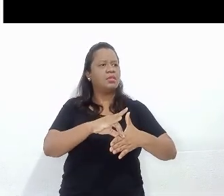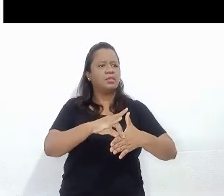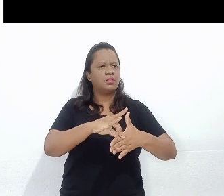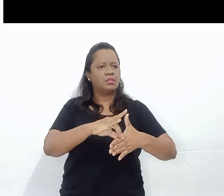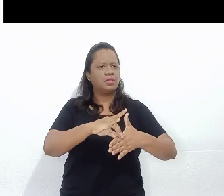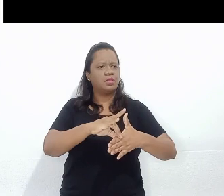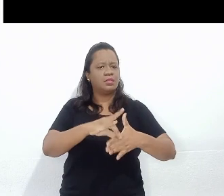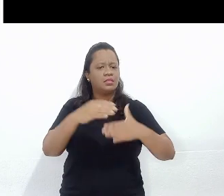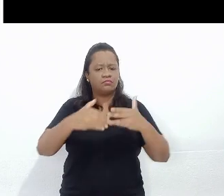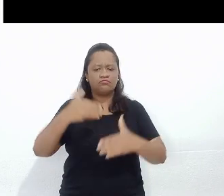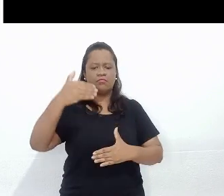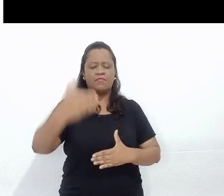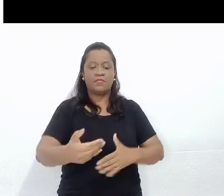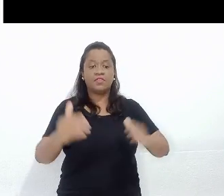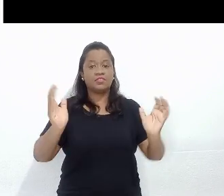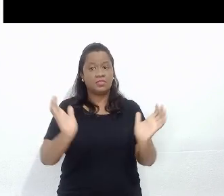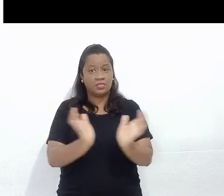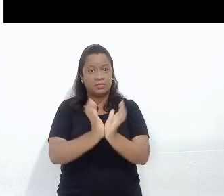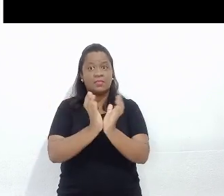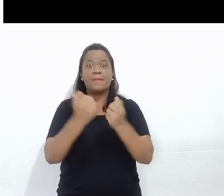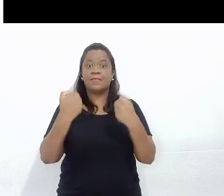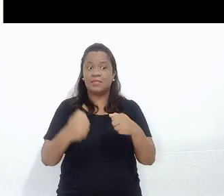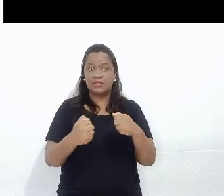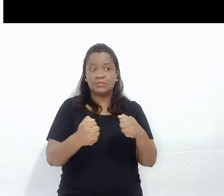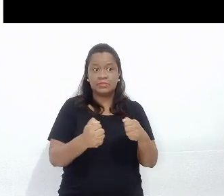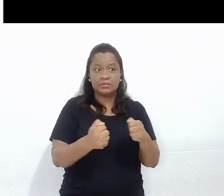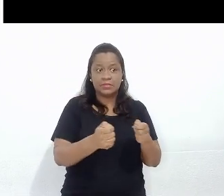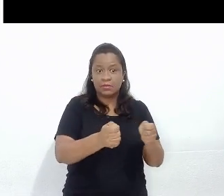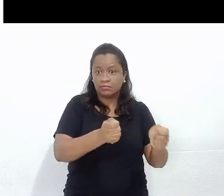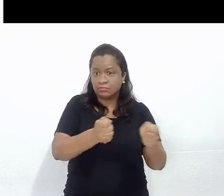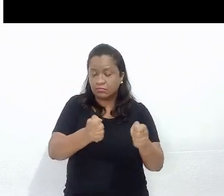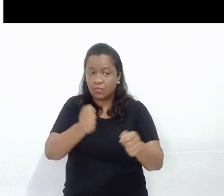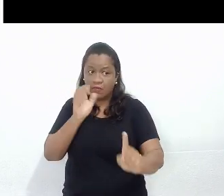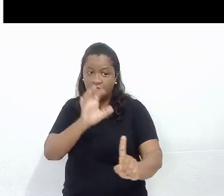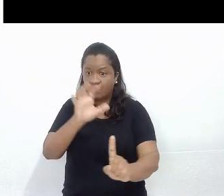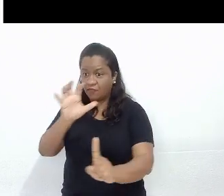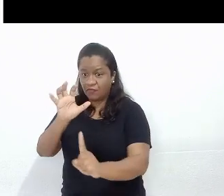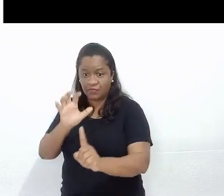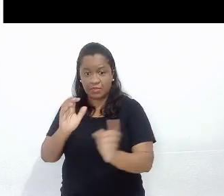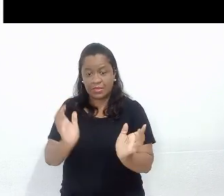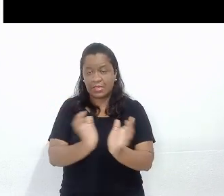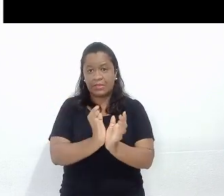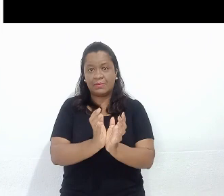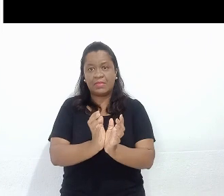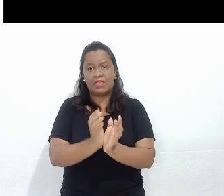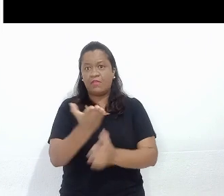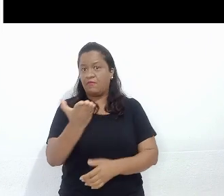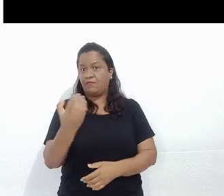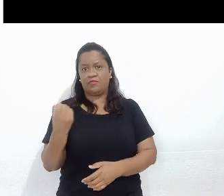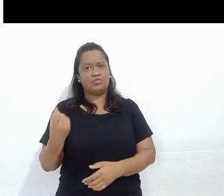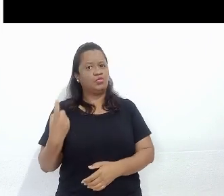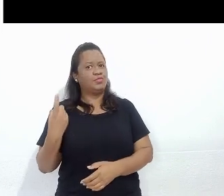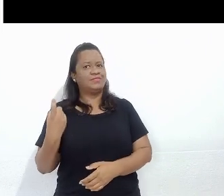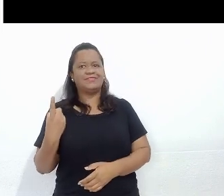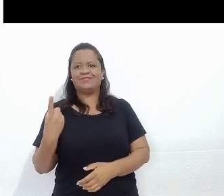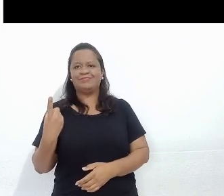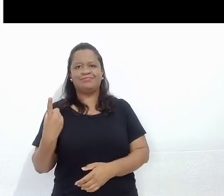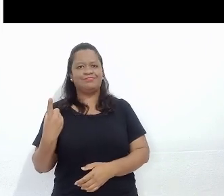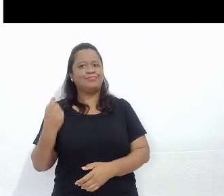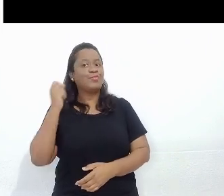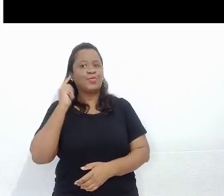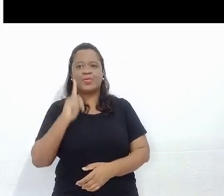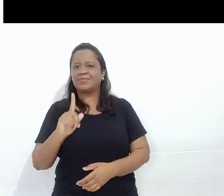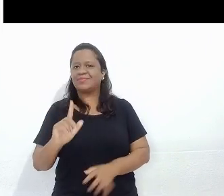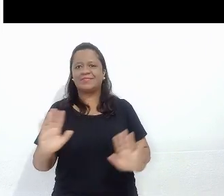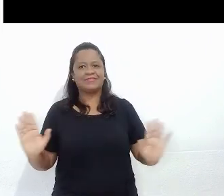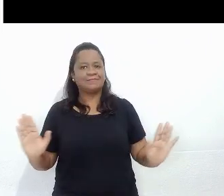em frente à sua equipe, tem que saber trabalhar essa equipe muito bem, porque você não está sozinho, você não consegue realizar tudo sozinho.